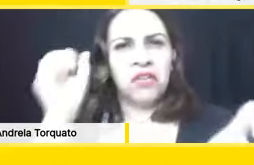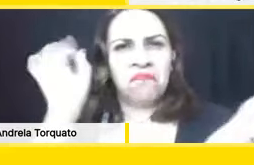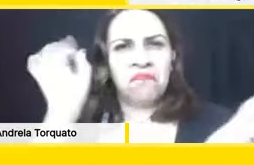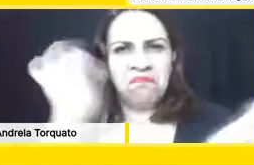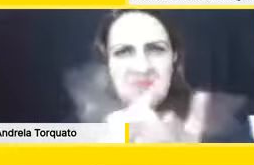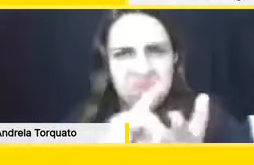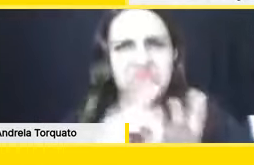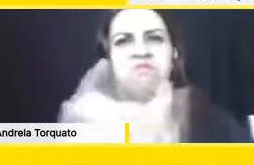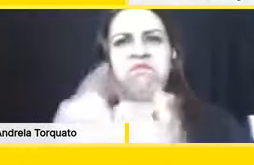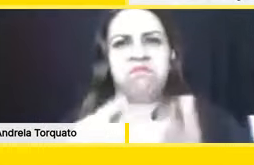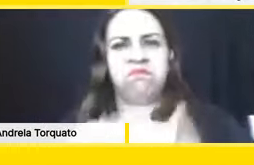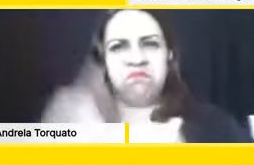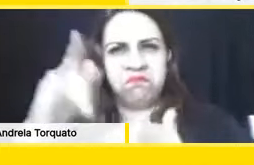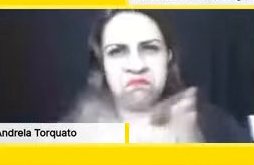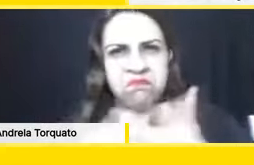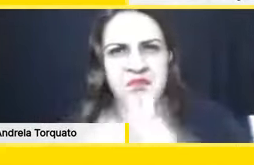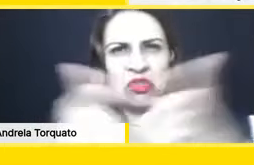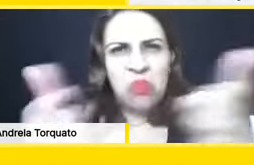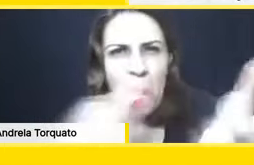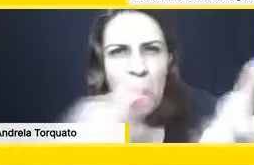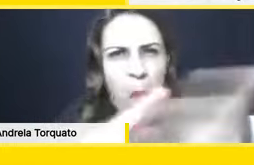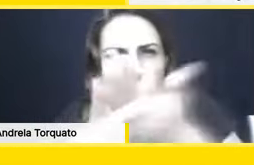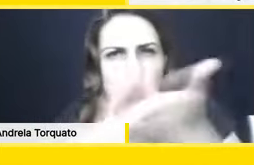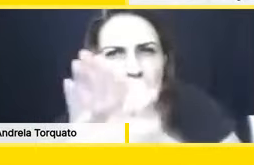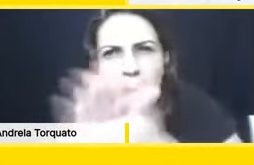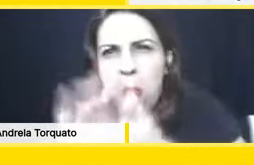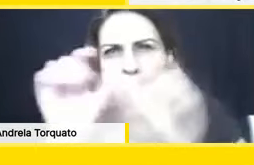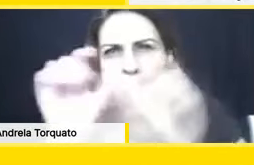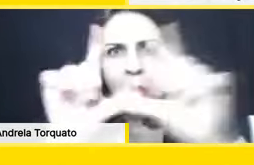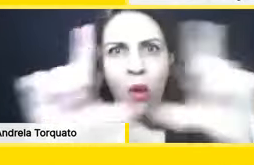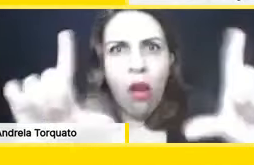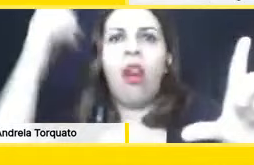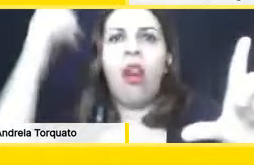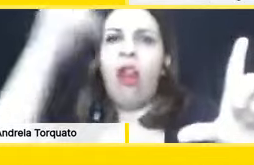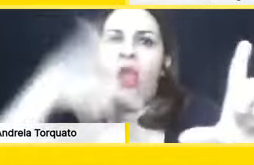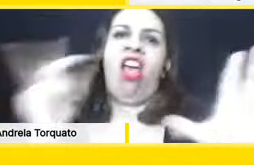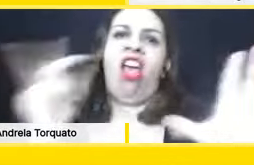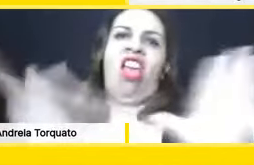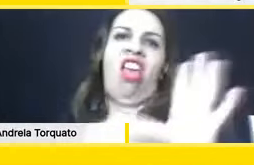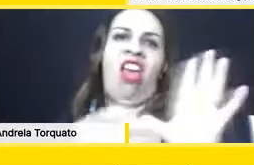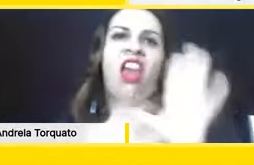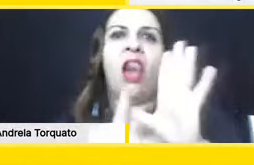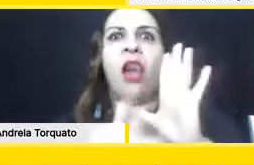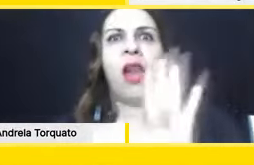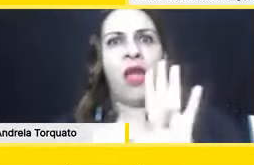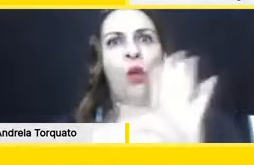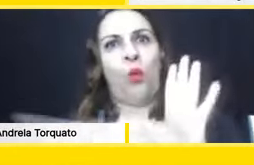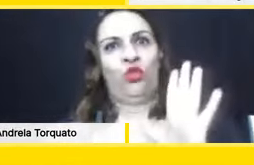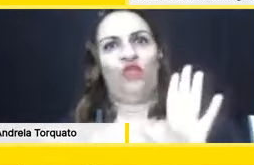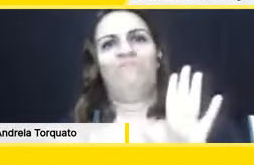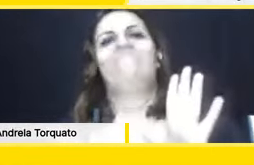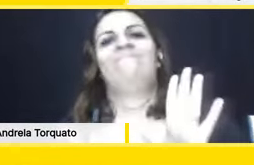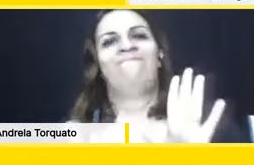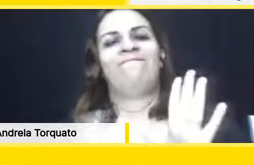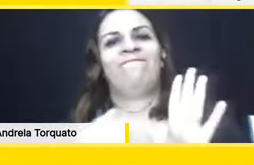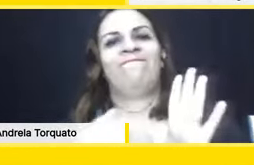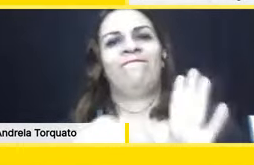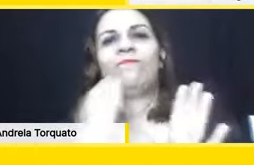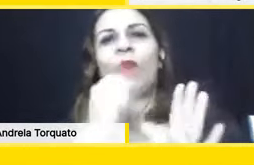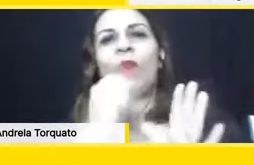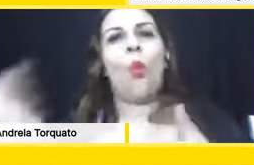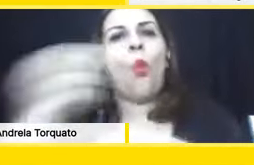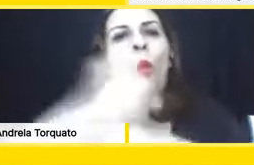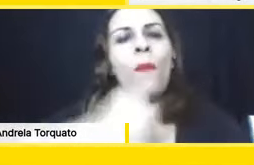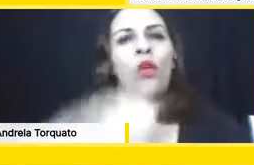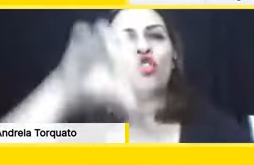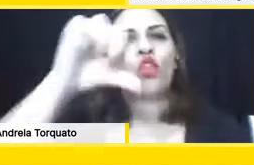mais segurança, vamos dizer assim, né, com mais certeza agora que é a lei que foi publicada, a Lei Complementar